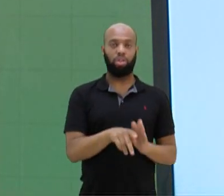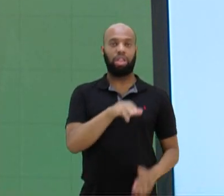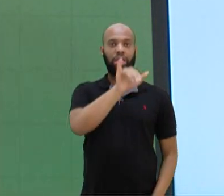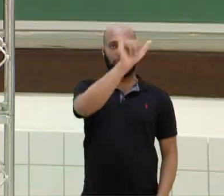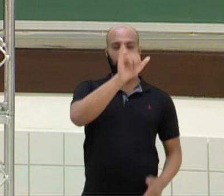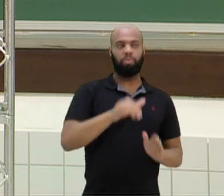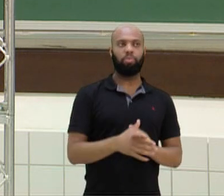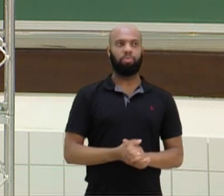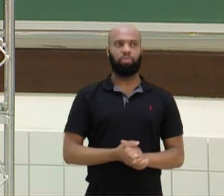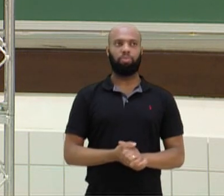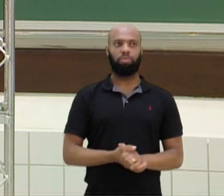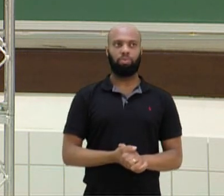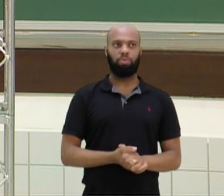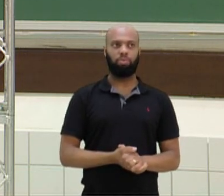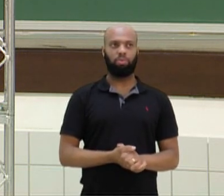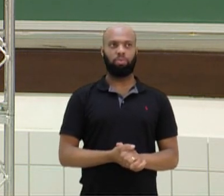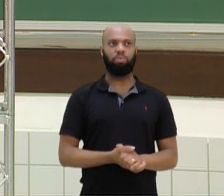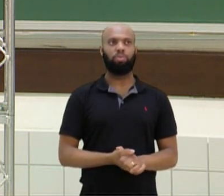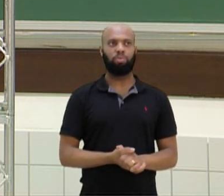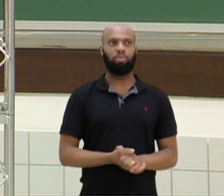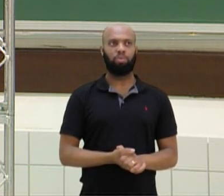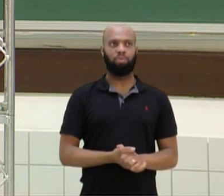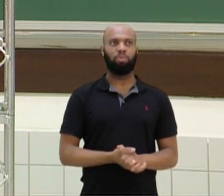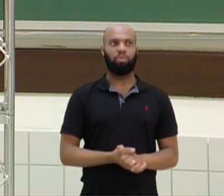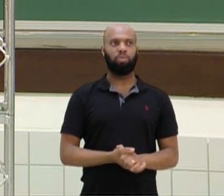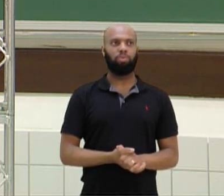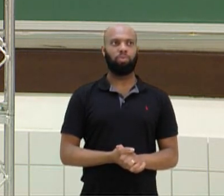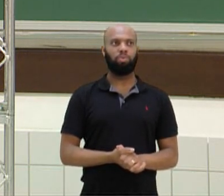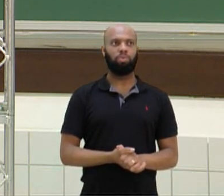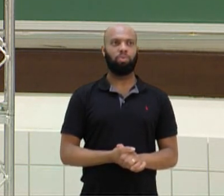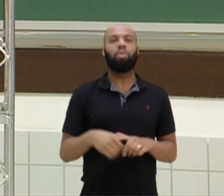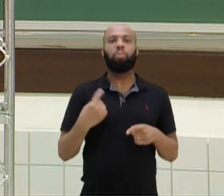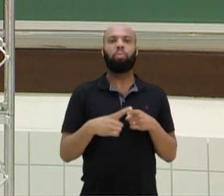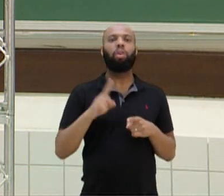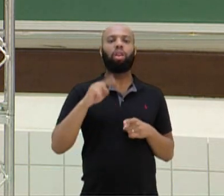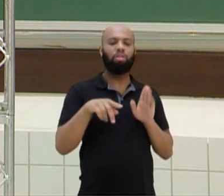Raízes da função, 2 e menos 2.